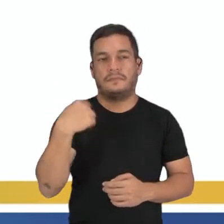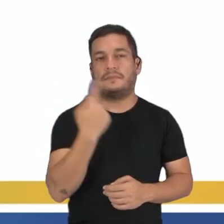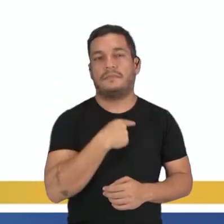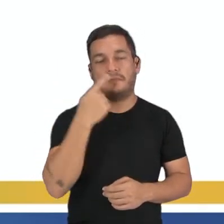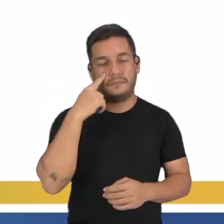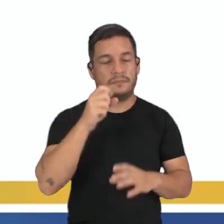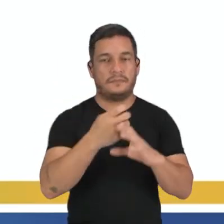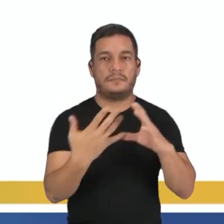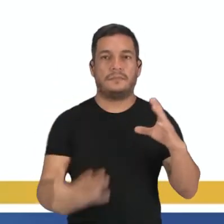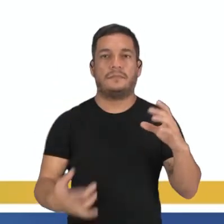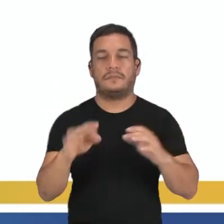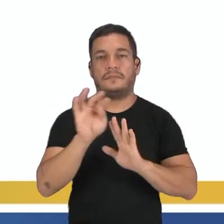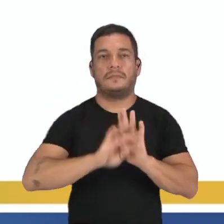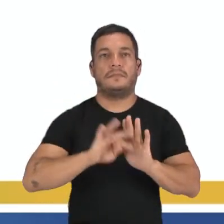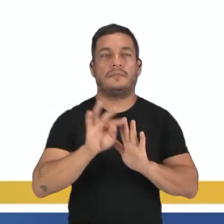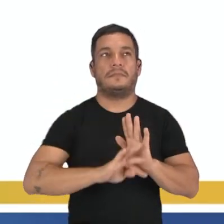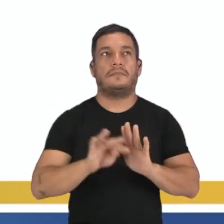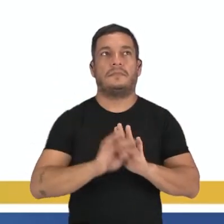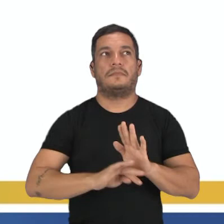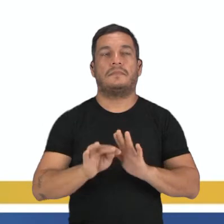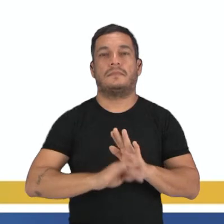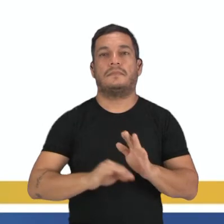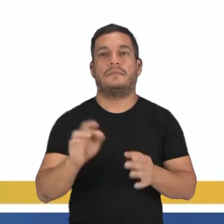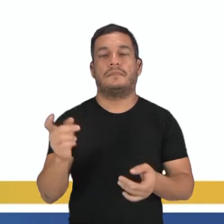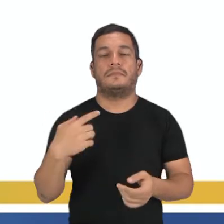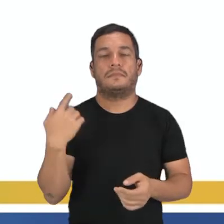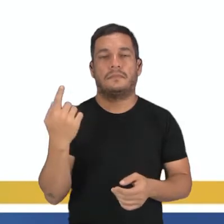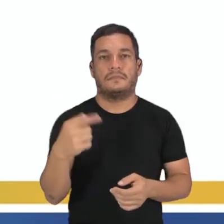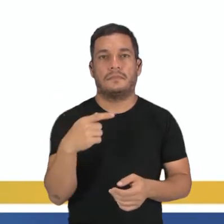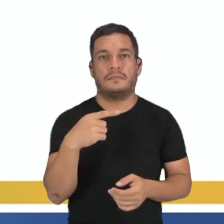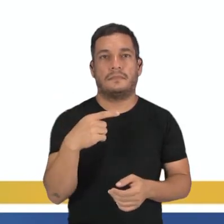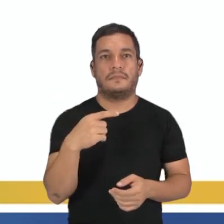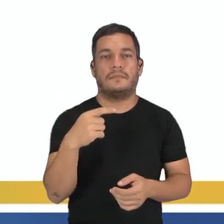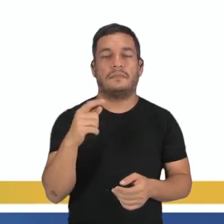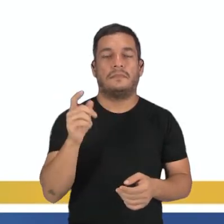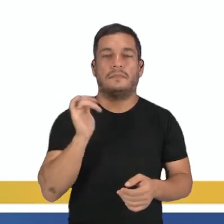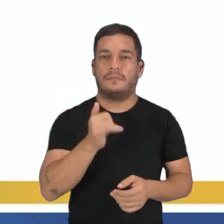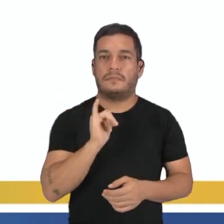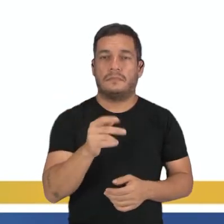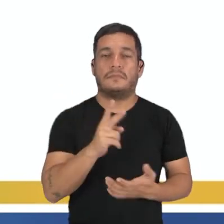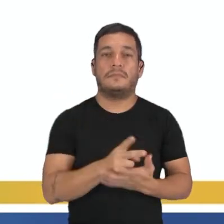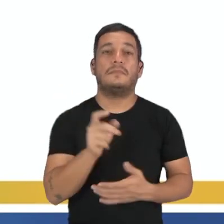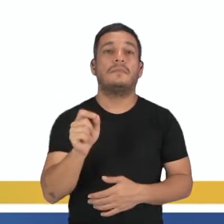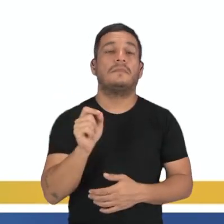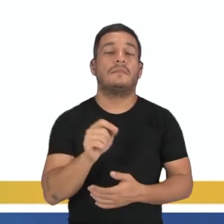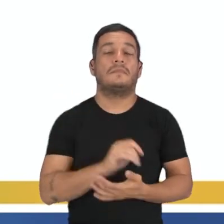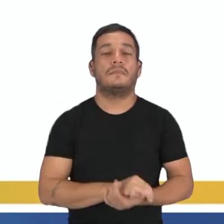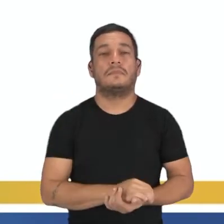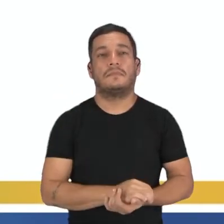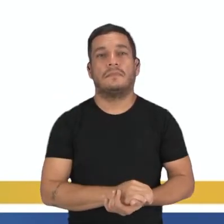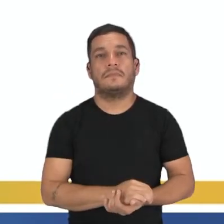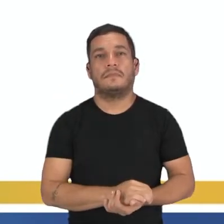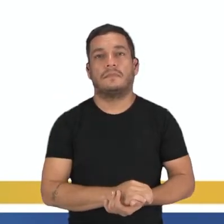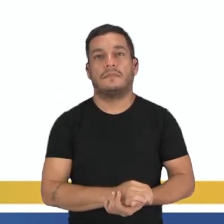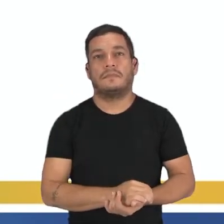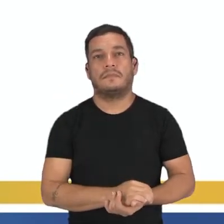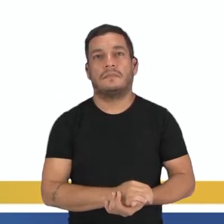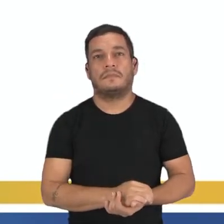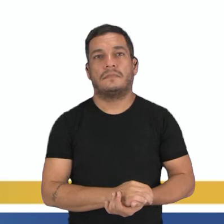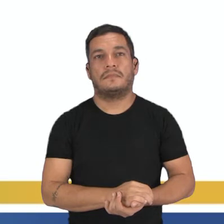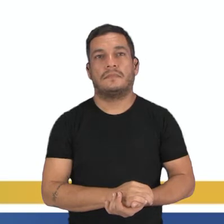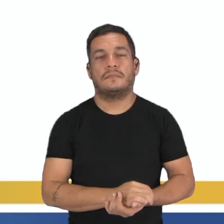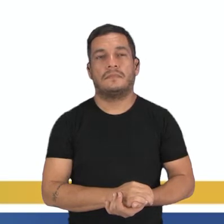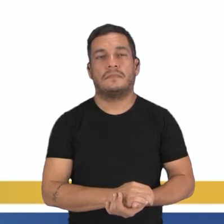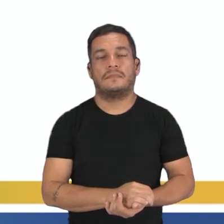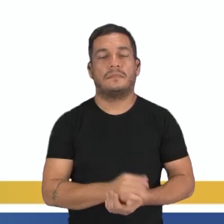característica do texto e nós sabemos que esse texto ele é narrado sempre hein vamos lá quem